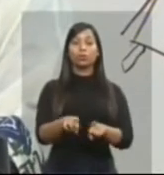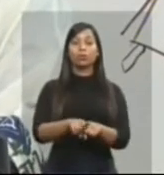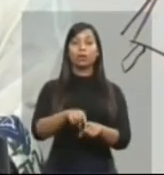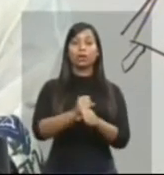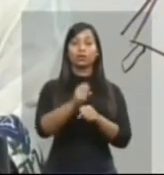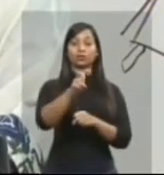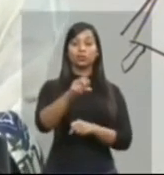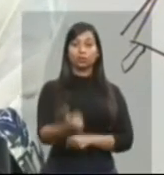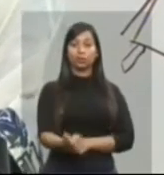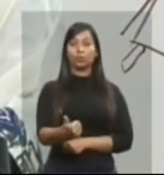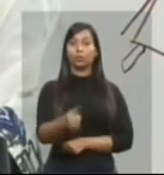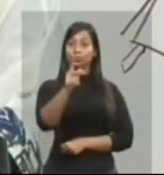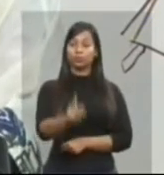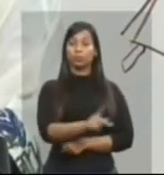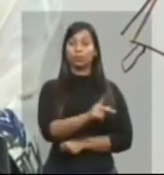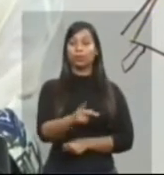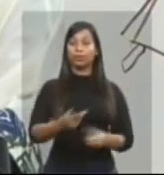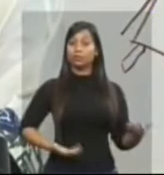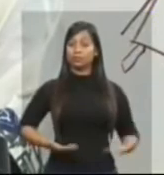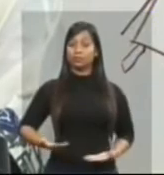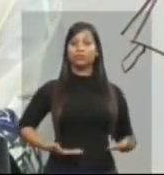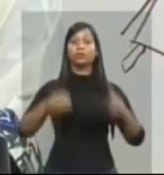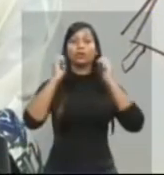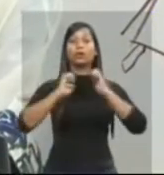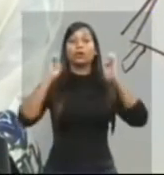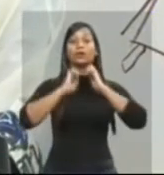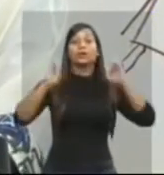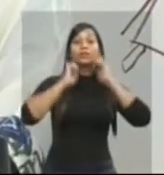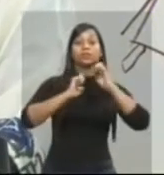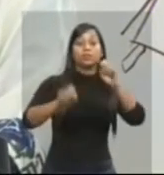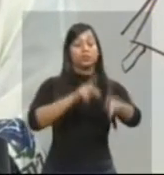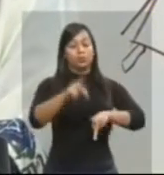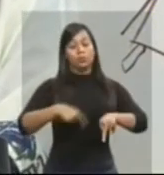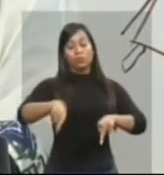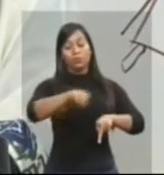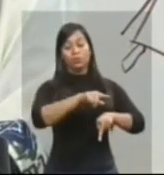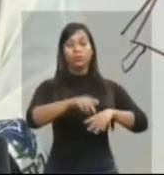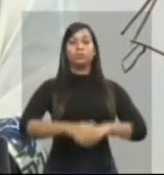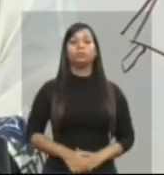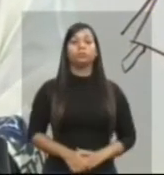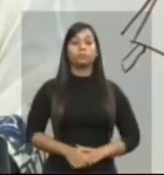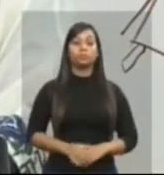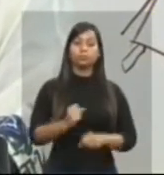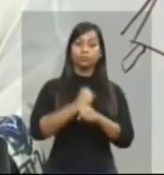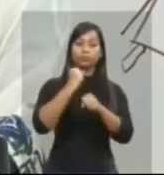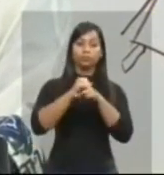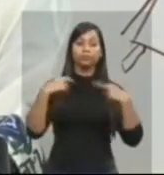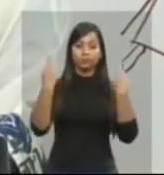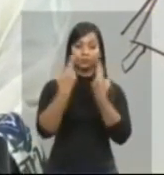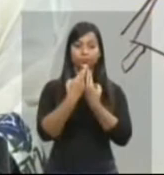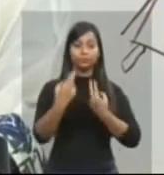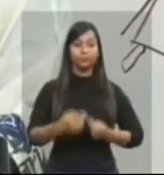de sacerdócio, de serviço à evangelização do povo de Deus e à construção do